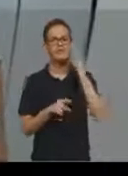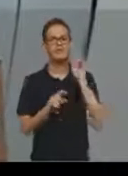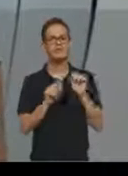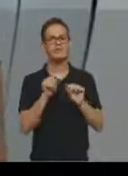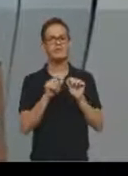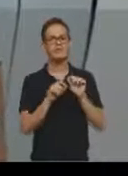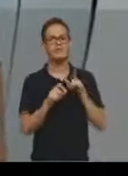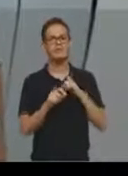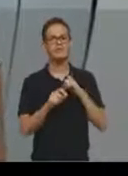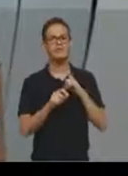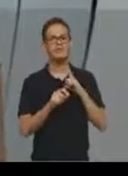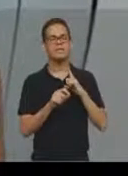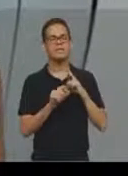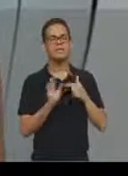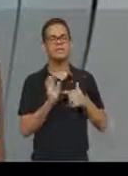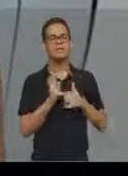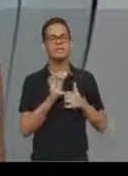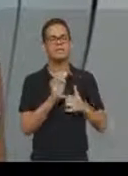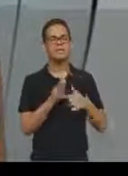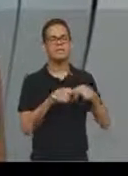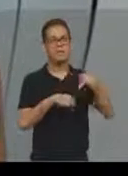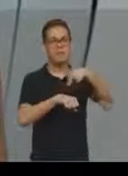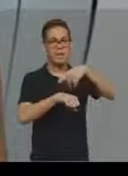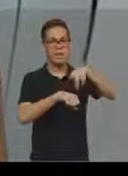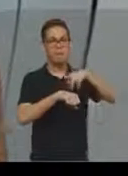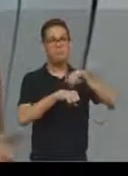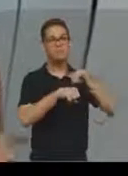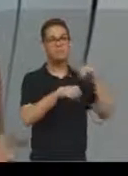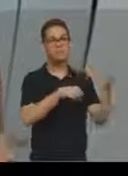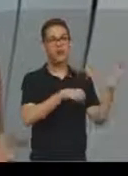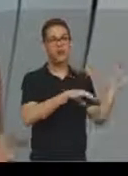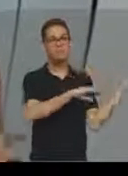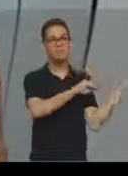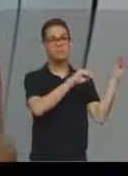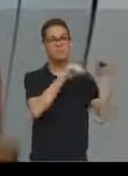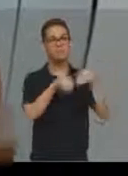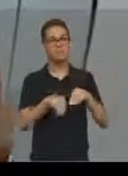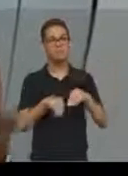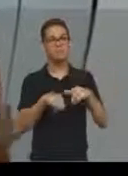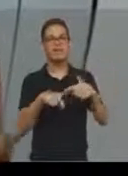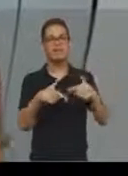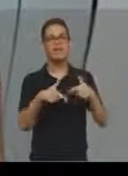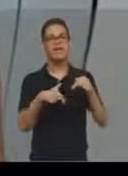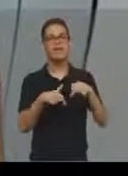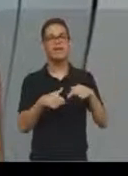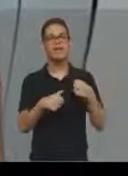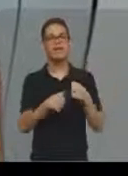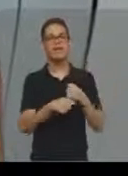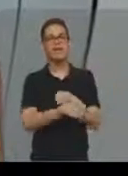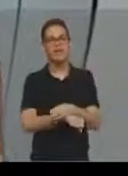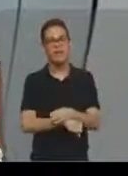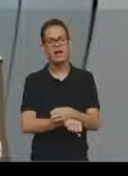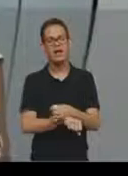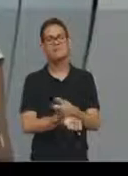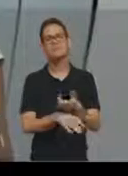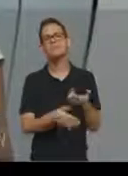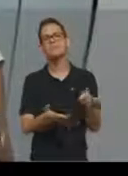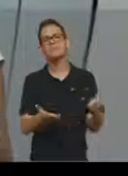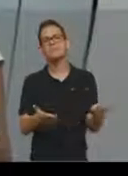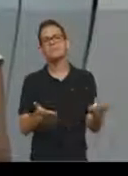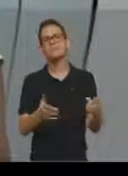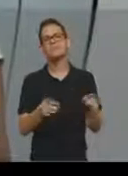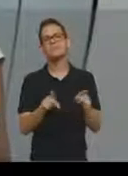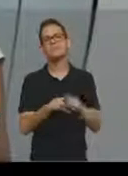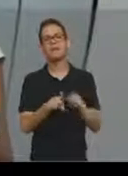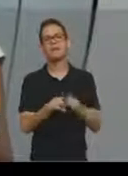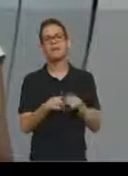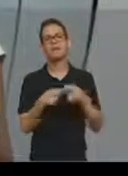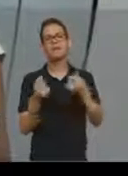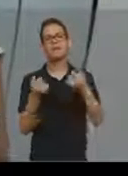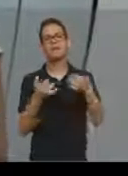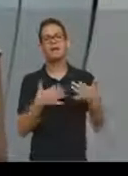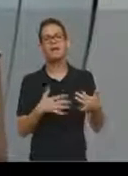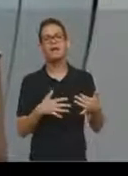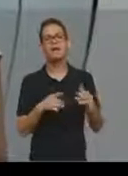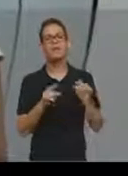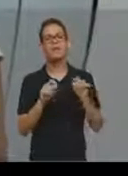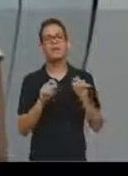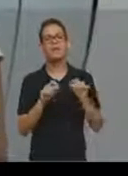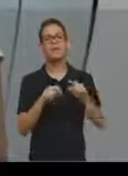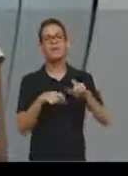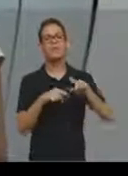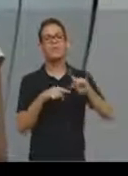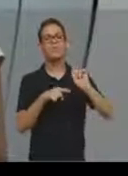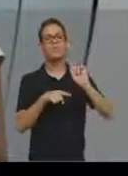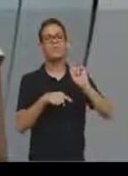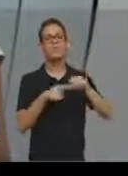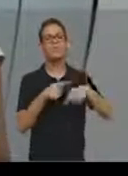serem trazidas pessoas de outros países para fazer o trabalho aqui como escravizados, né? Falar um pouco sobre o pós,